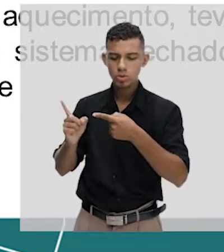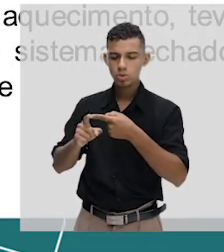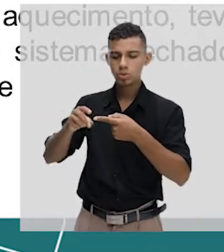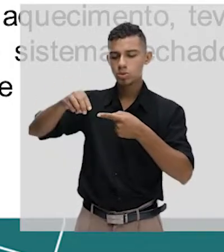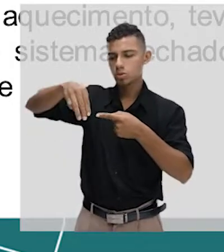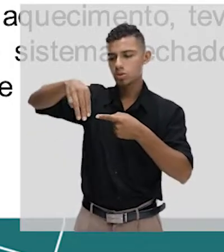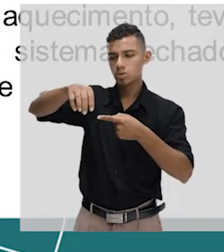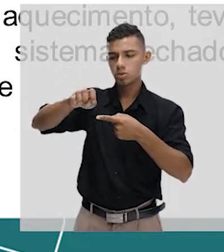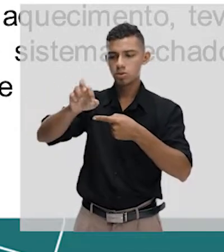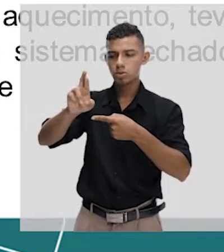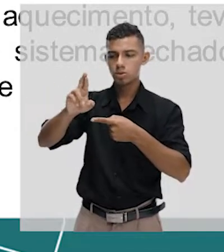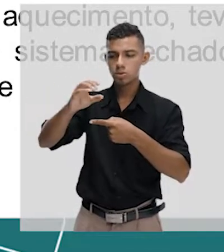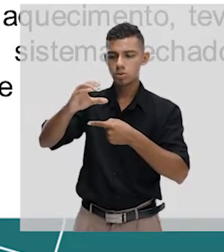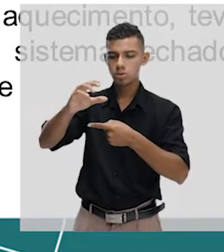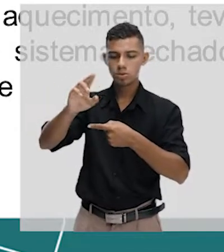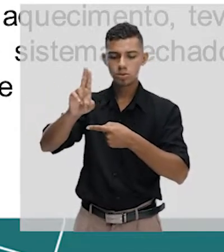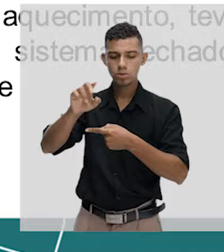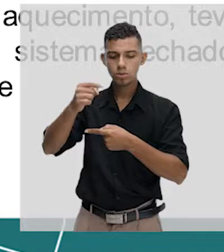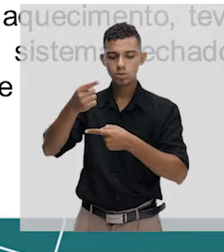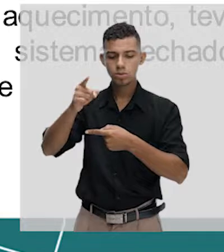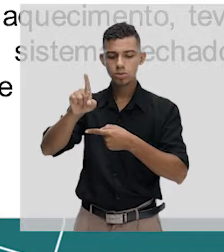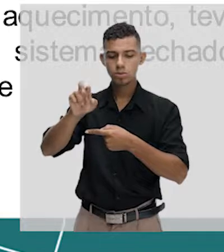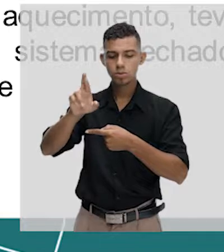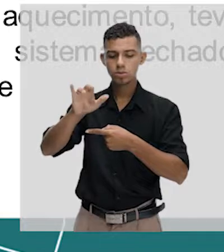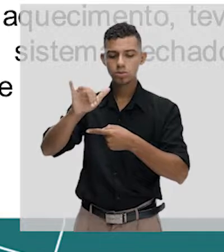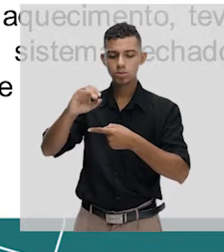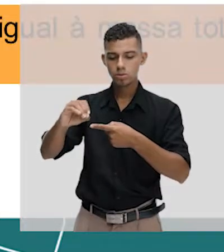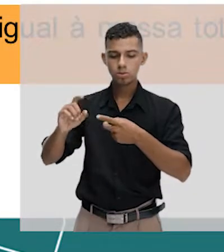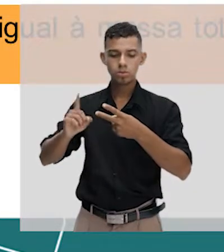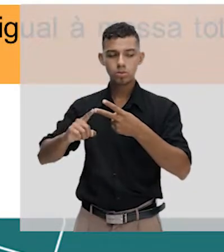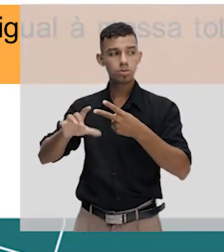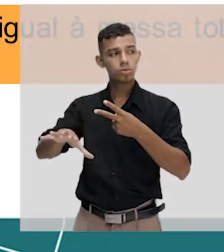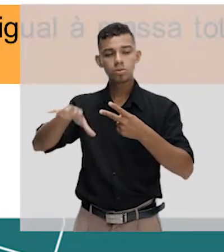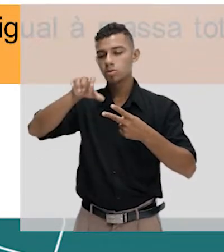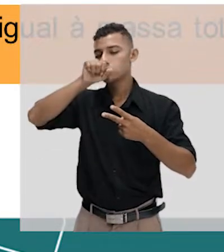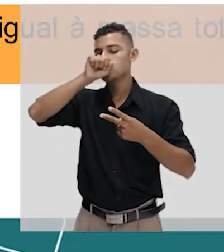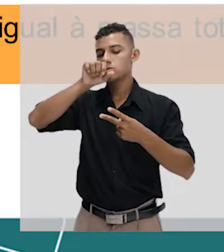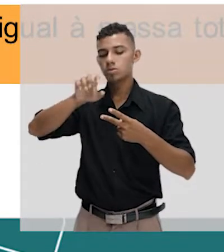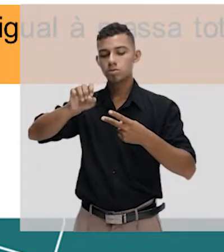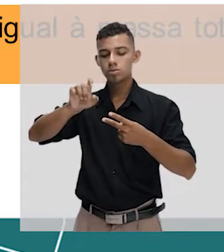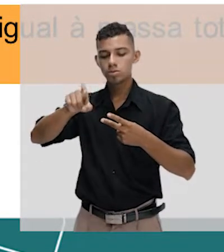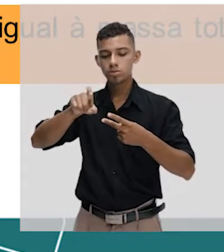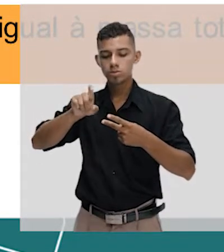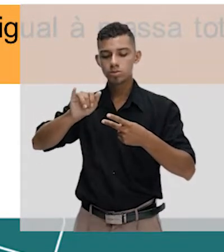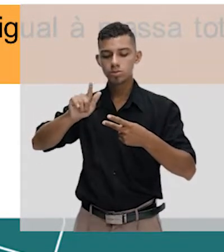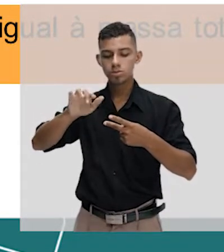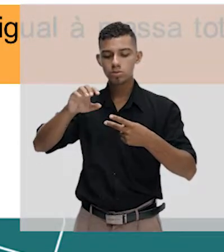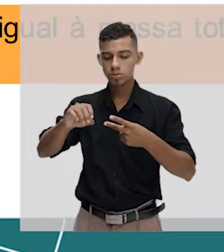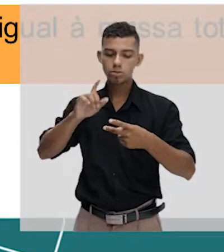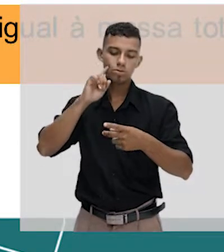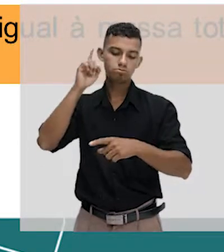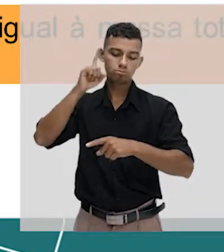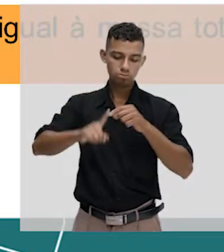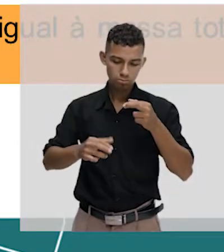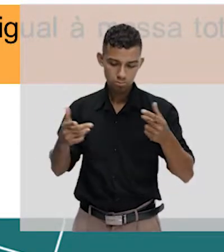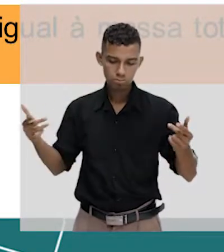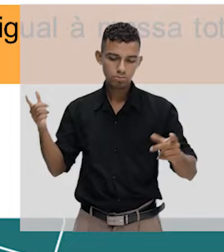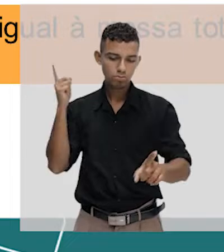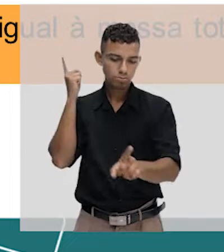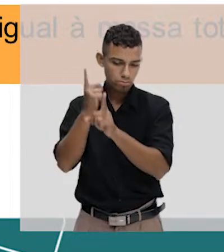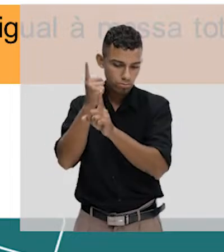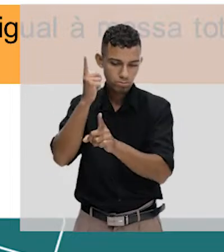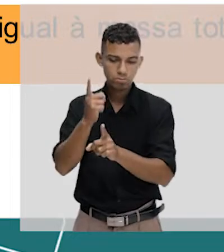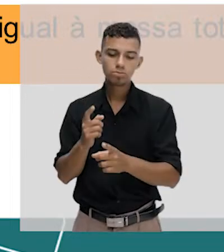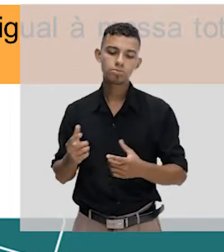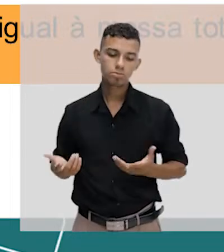oxigênio, os produtos, que ao final da reação também tiveram suas massas